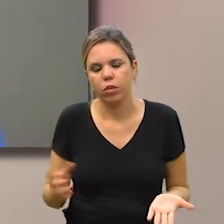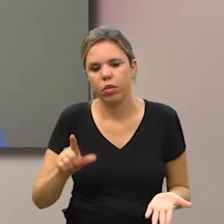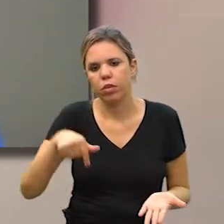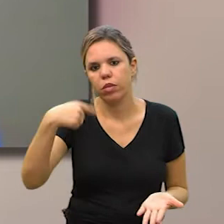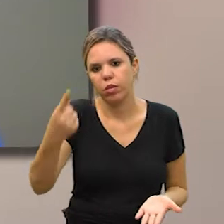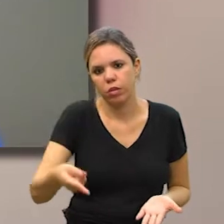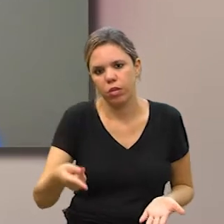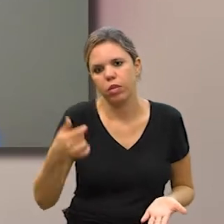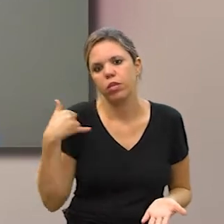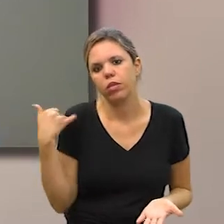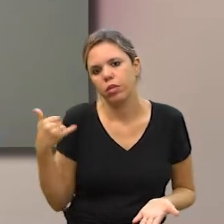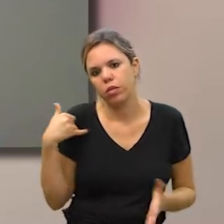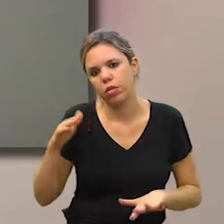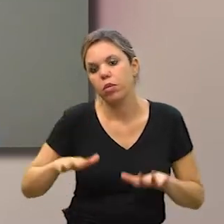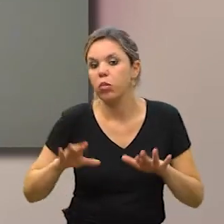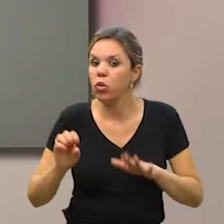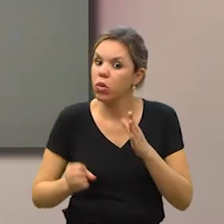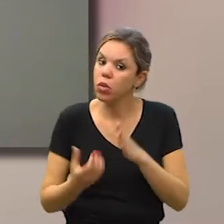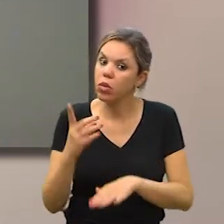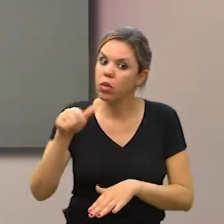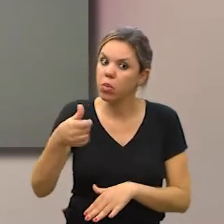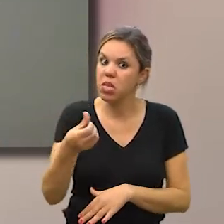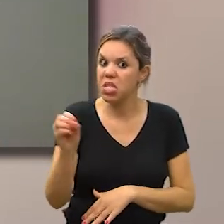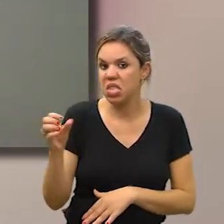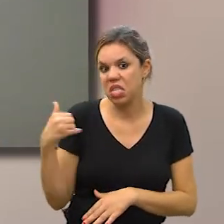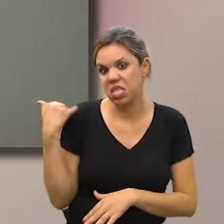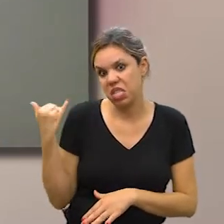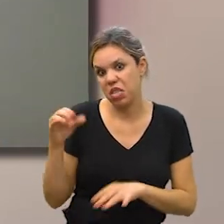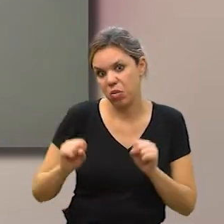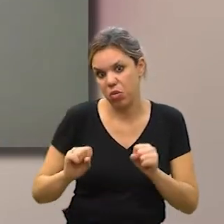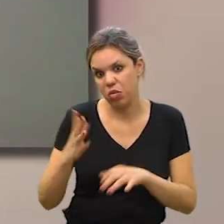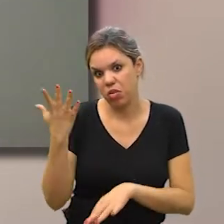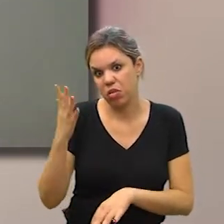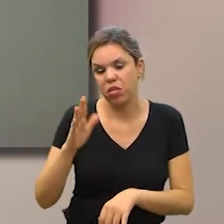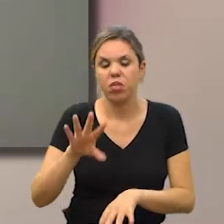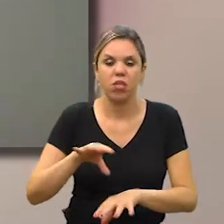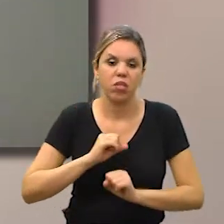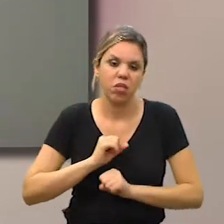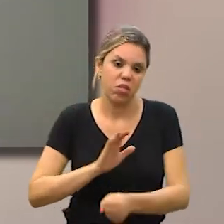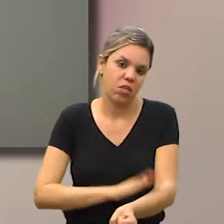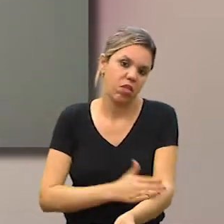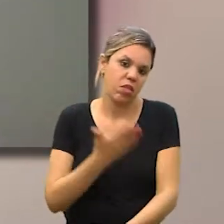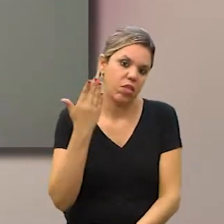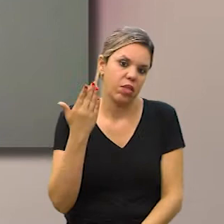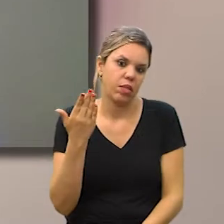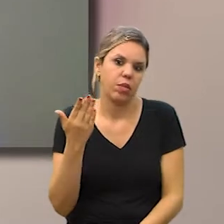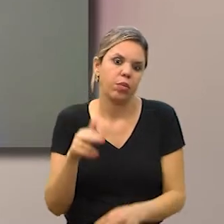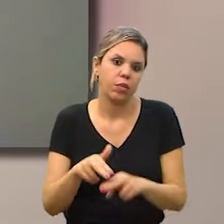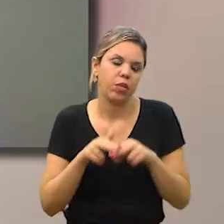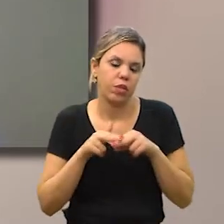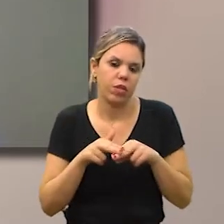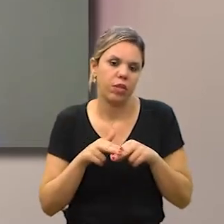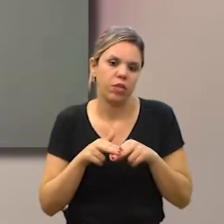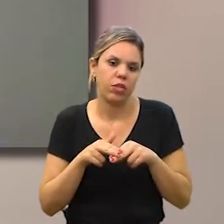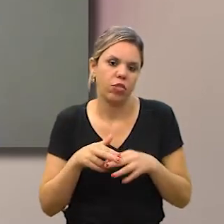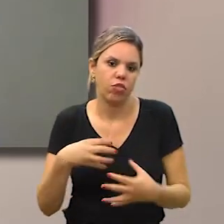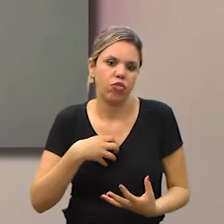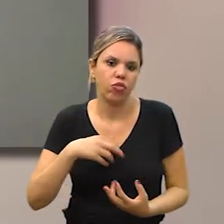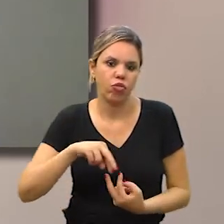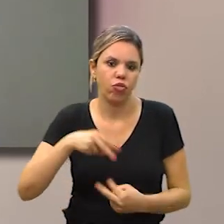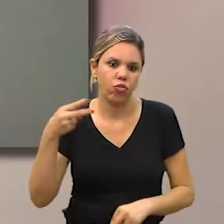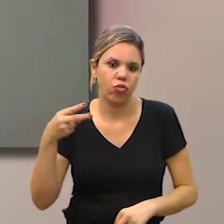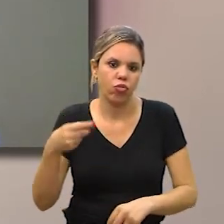depois de uma determinada idade após os 60 anos de idade ela pode se tornar e pertença por conta do enrijecimento